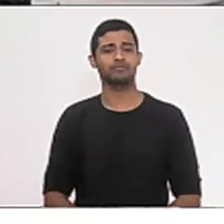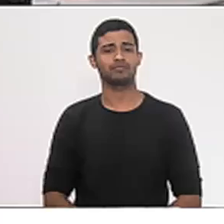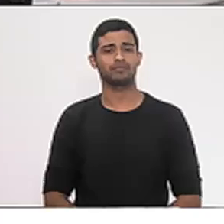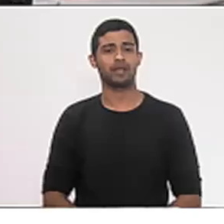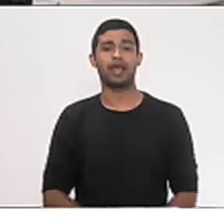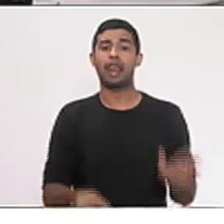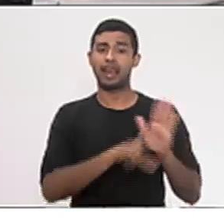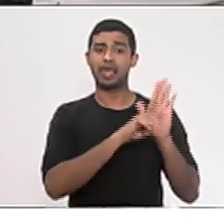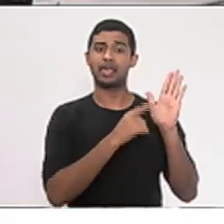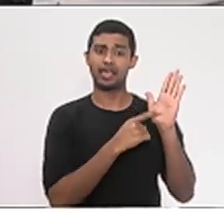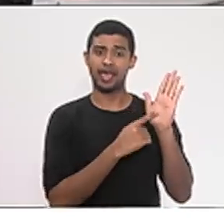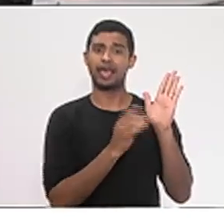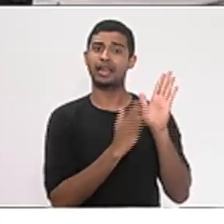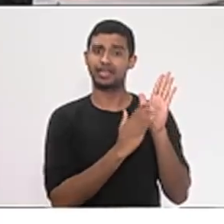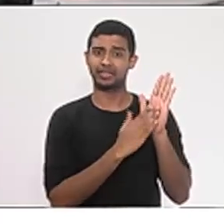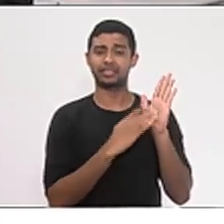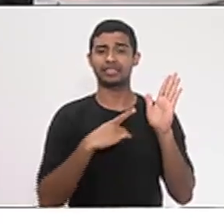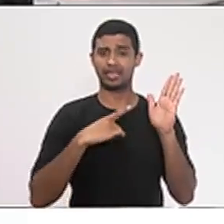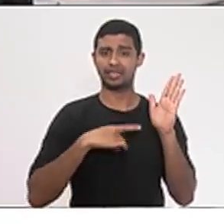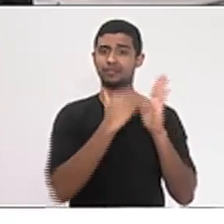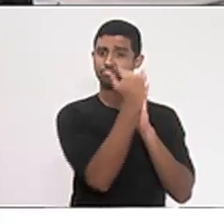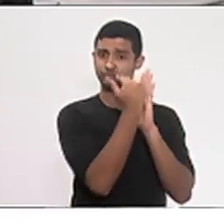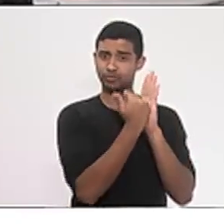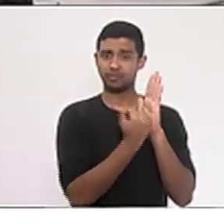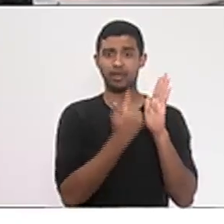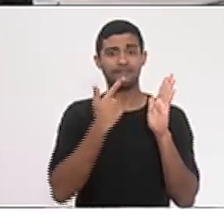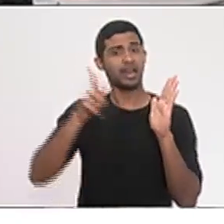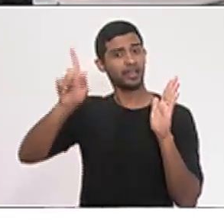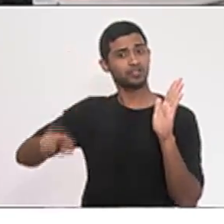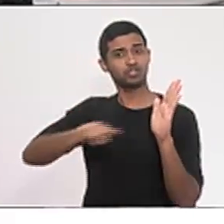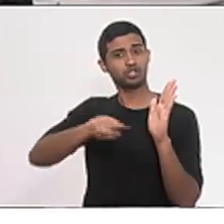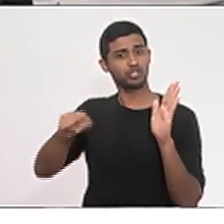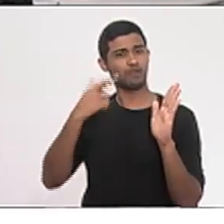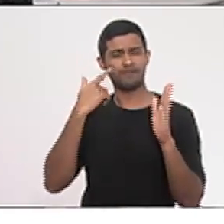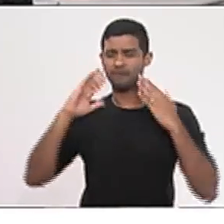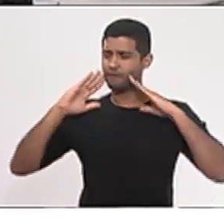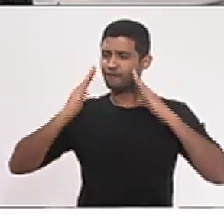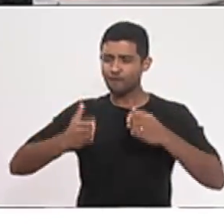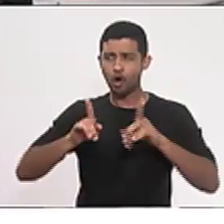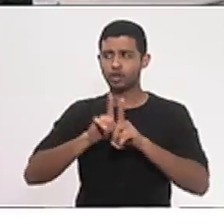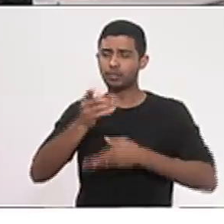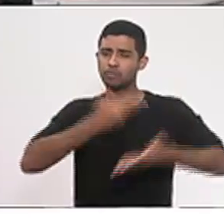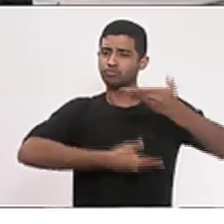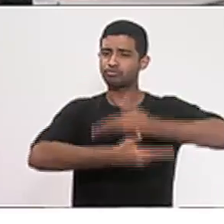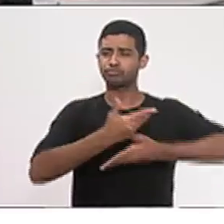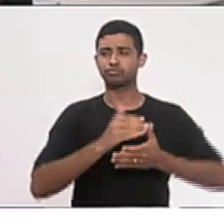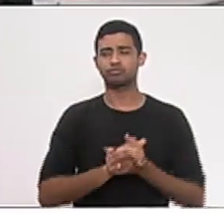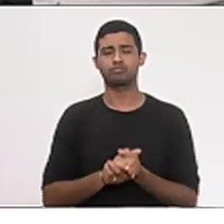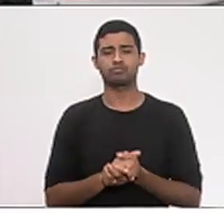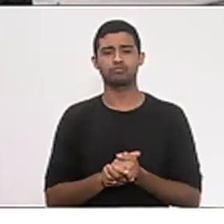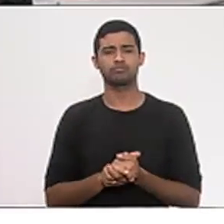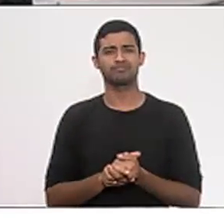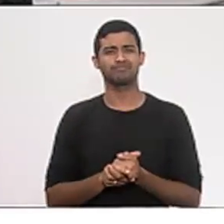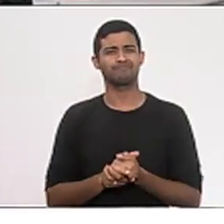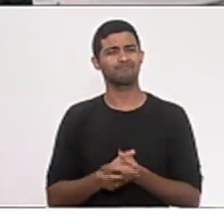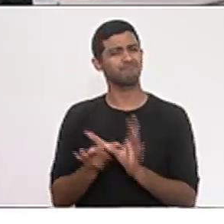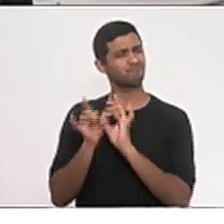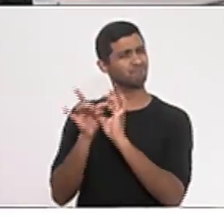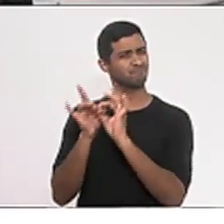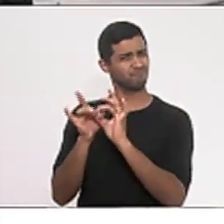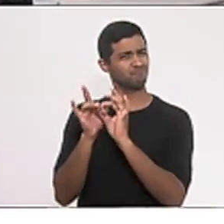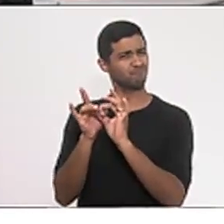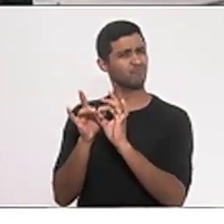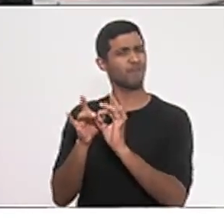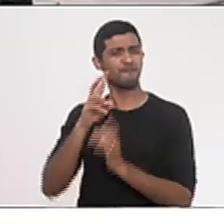mesma lei traz uma prerrogativa da gestão ser descentralizada e participativa. E o fortalecimento dessa